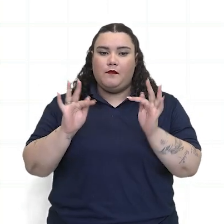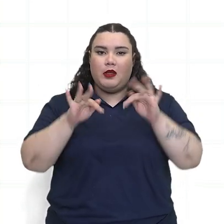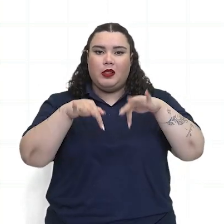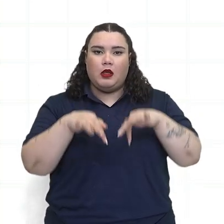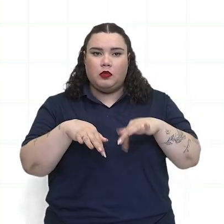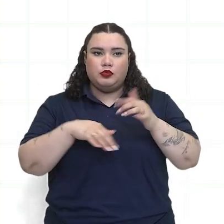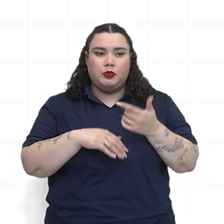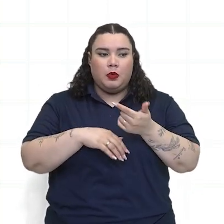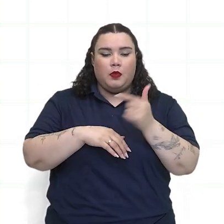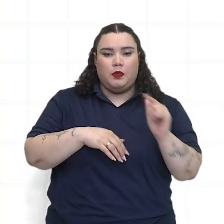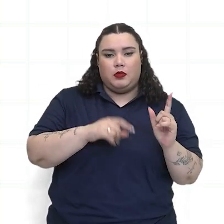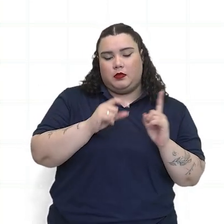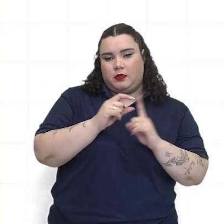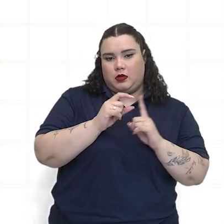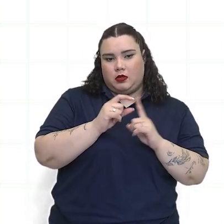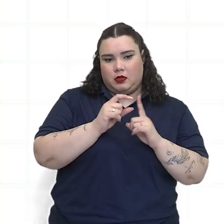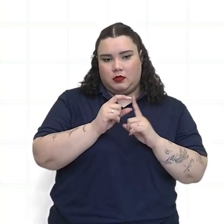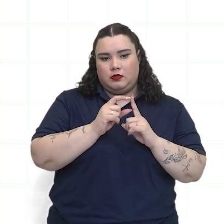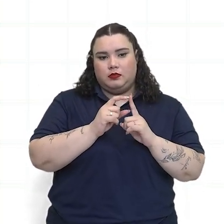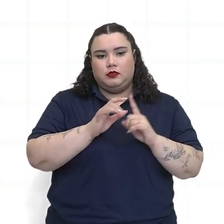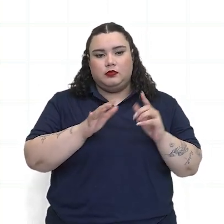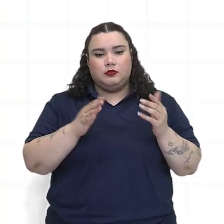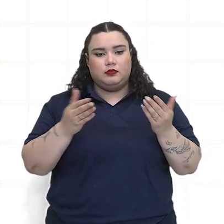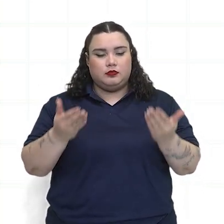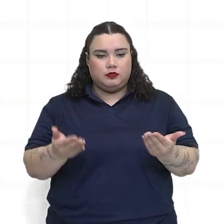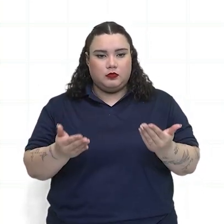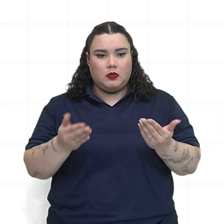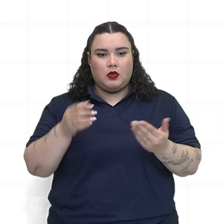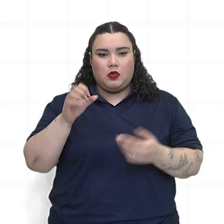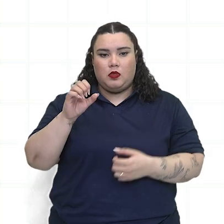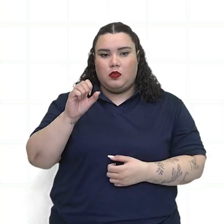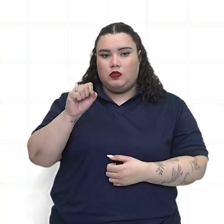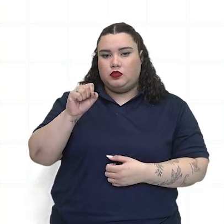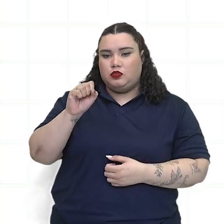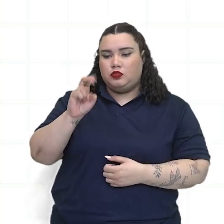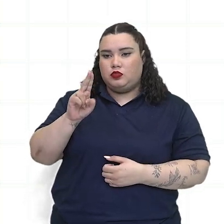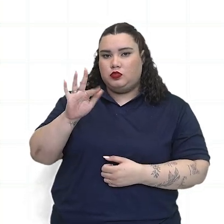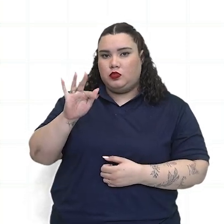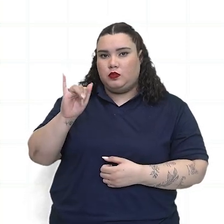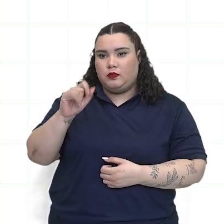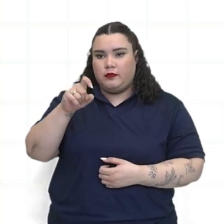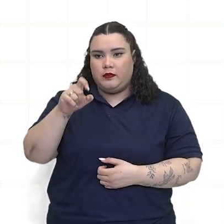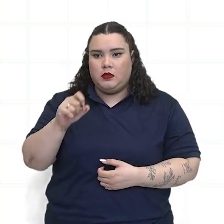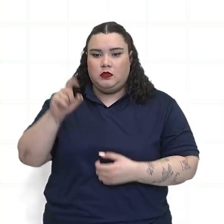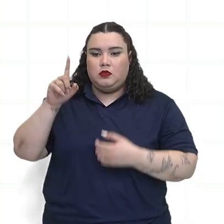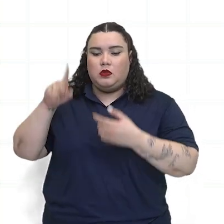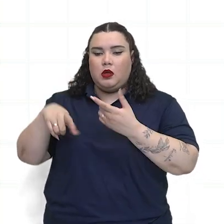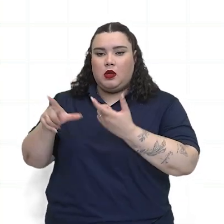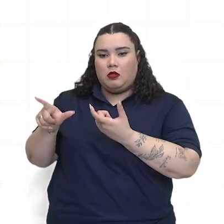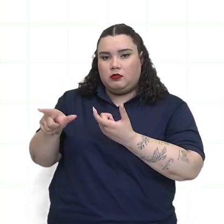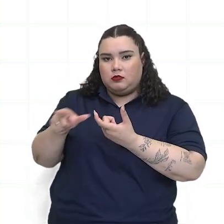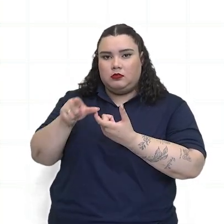final de uma palavra. Então, o que é importante? Sufixo é a palavra que eu vou